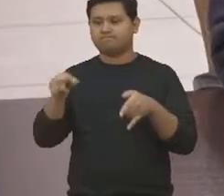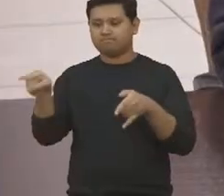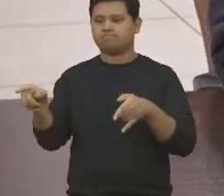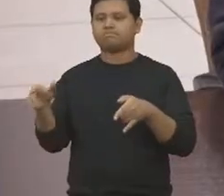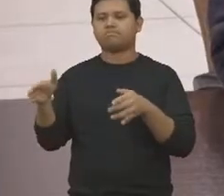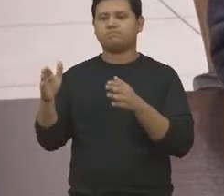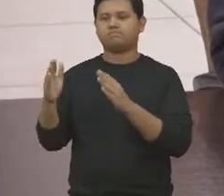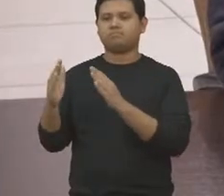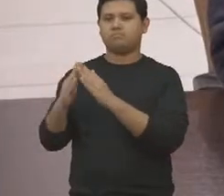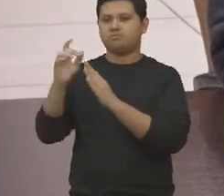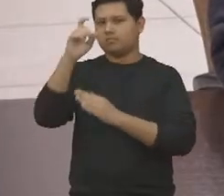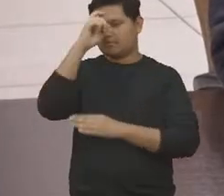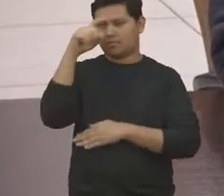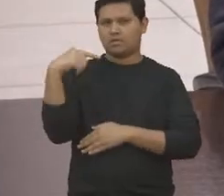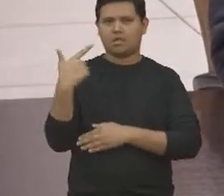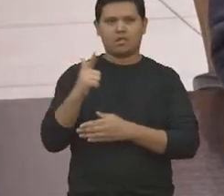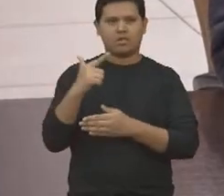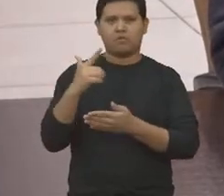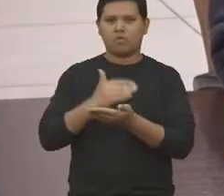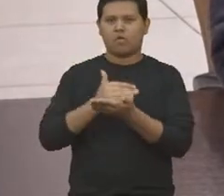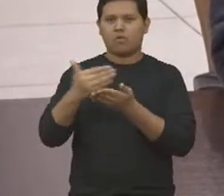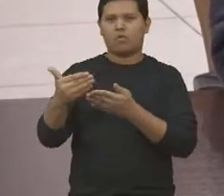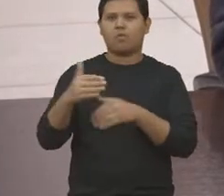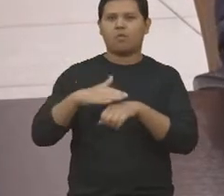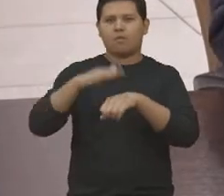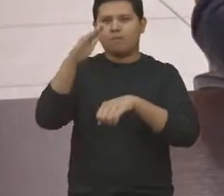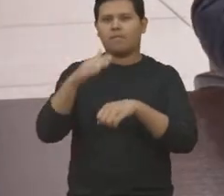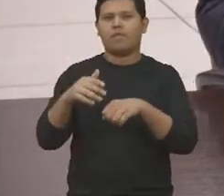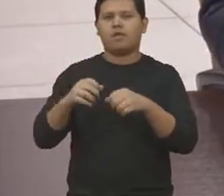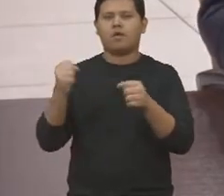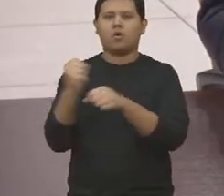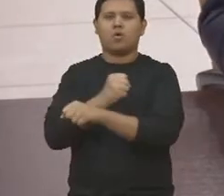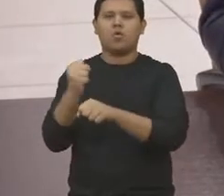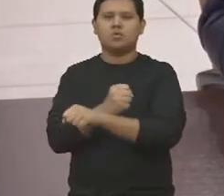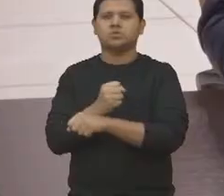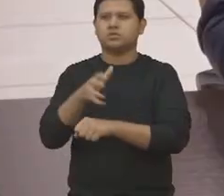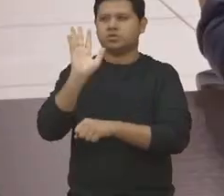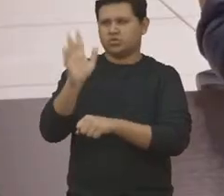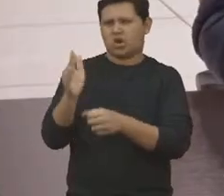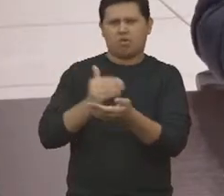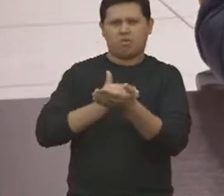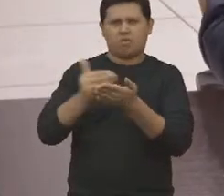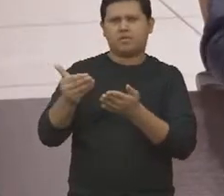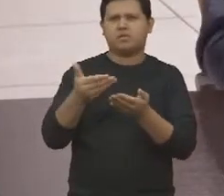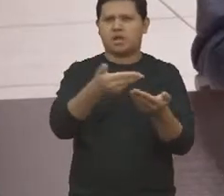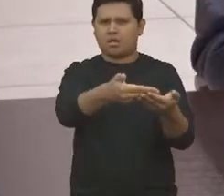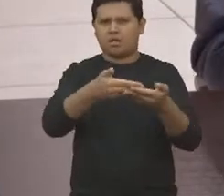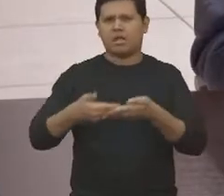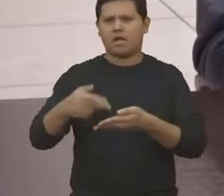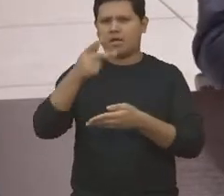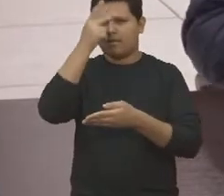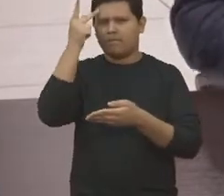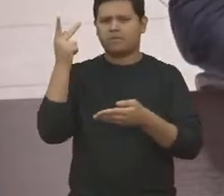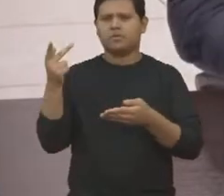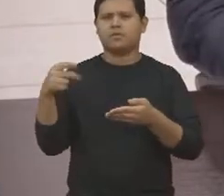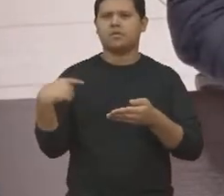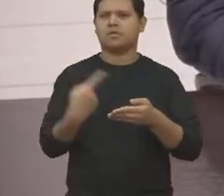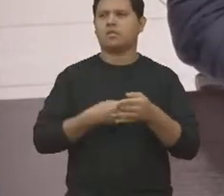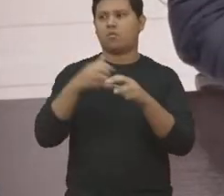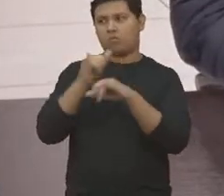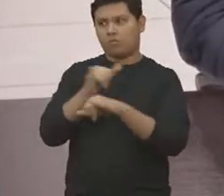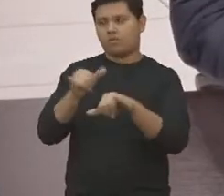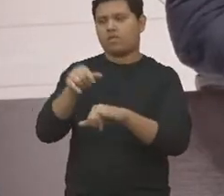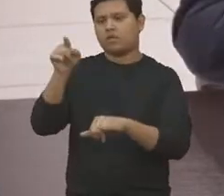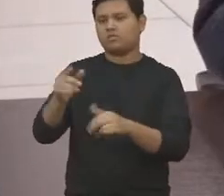não vai ter a construção do hospital e do dia para a noite já começar a atender as pessoas. Então, dar esse respaldo para a Santa Casa